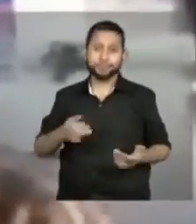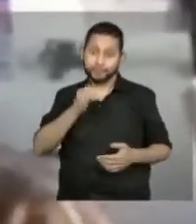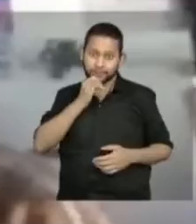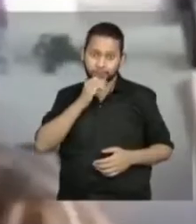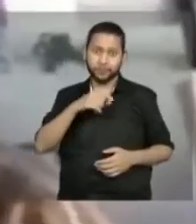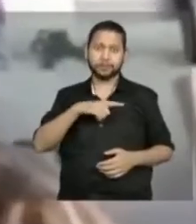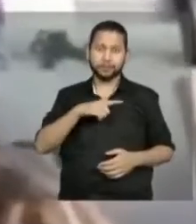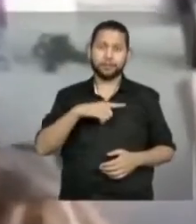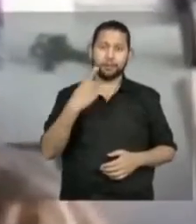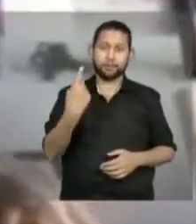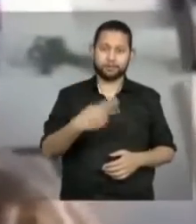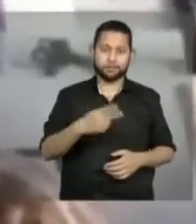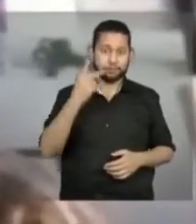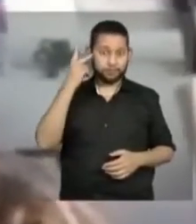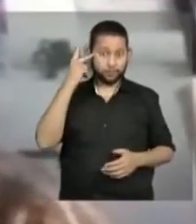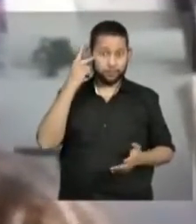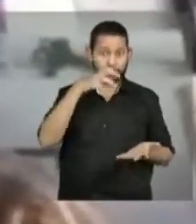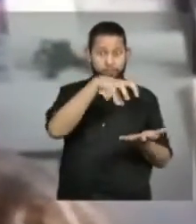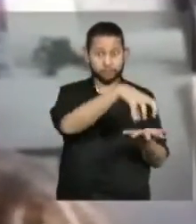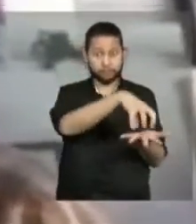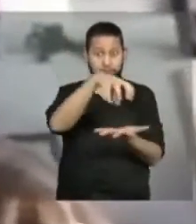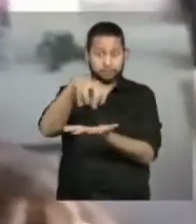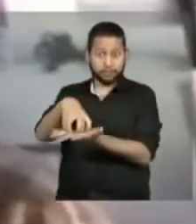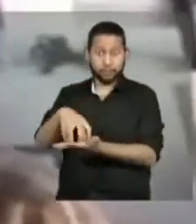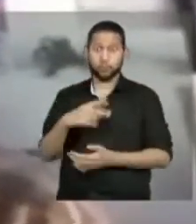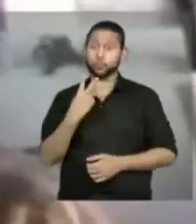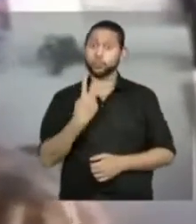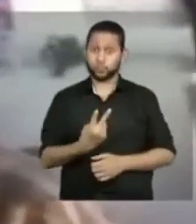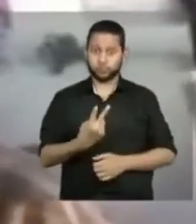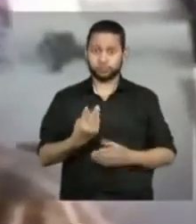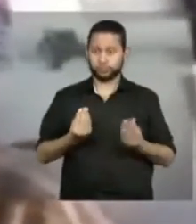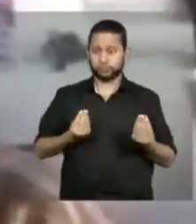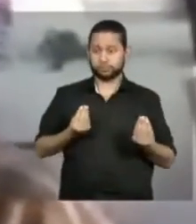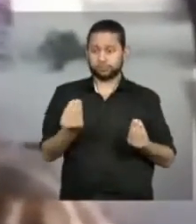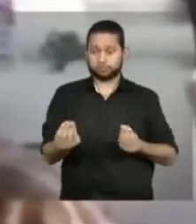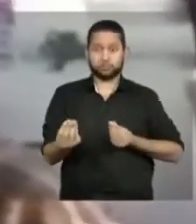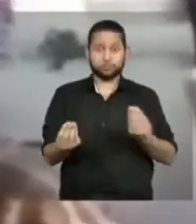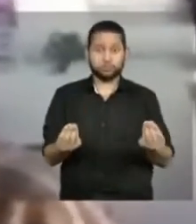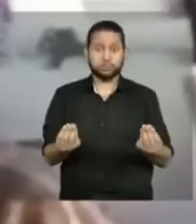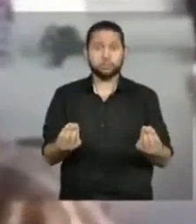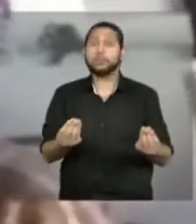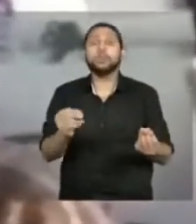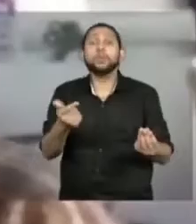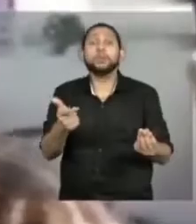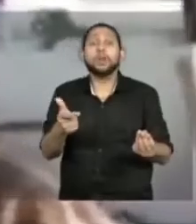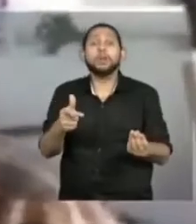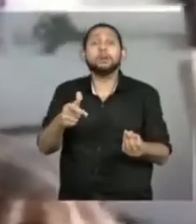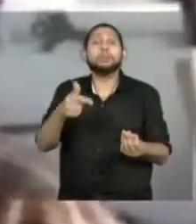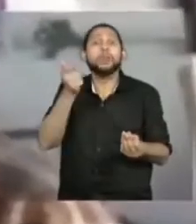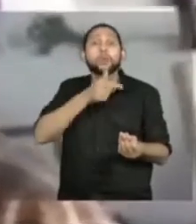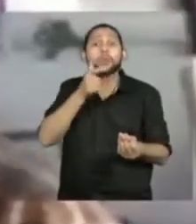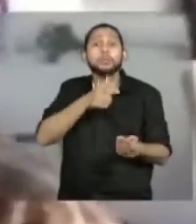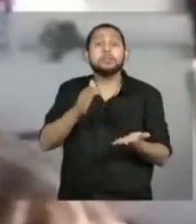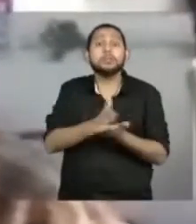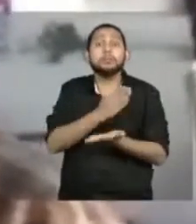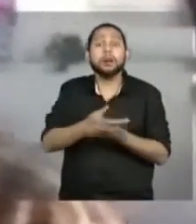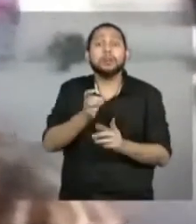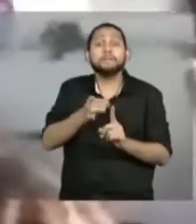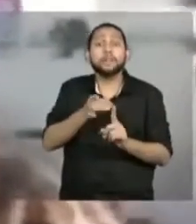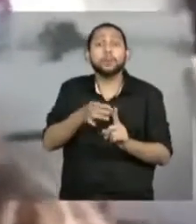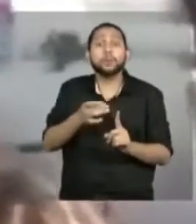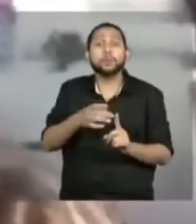centrais mecanizadas instaladas na cidade de São Paulo não dispõem de equipamentos para leitura e separação de